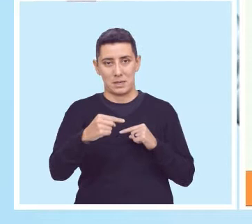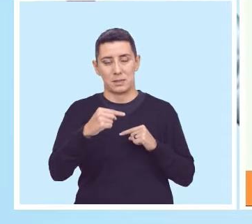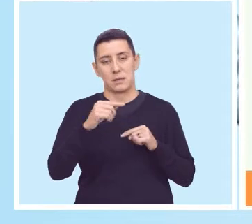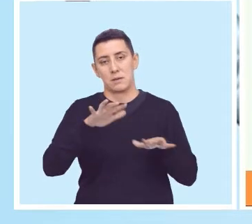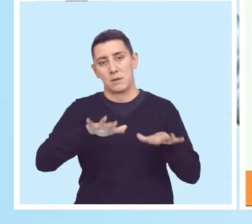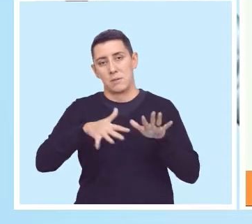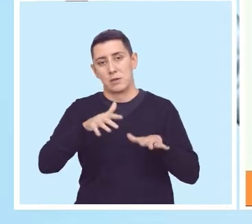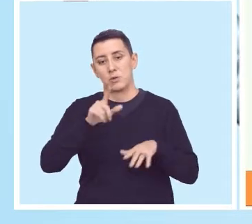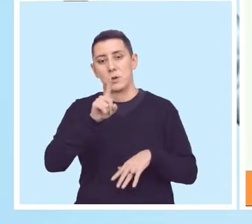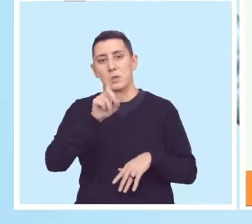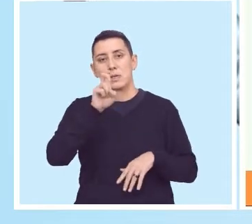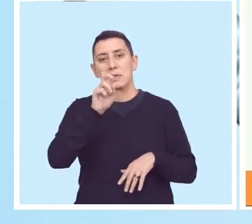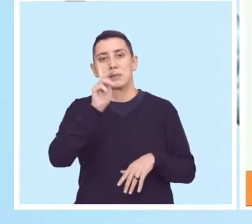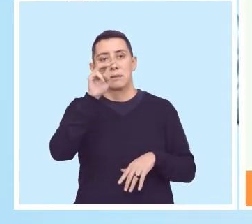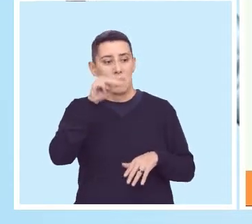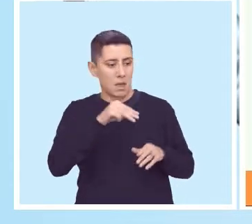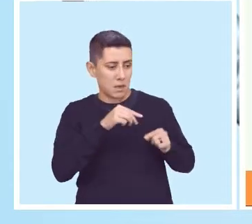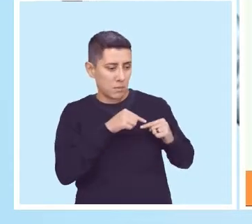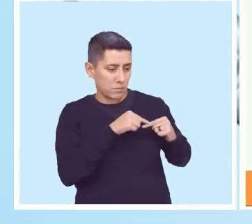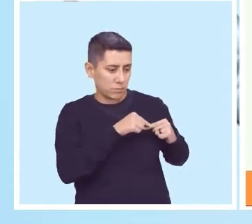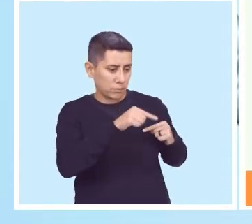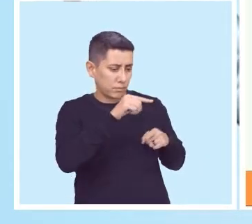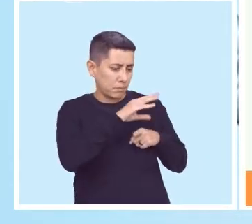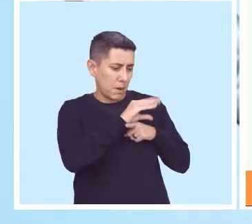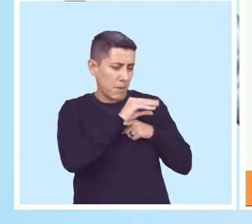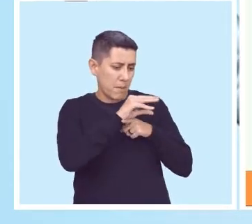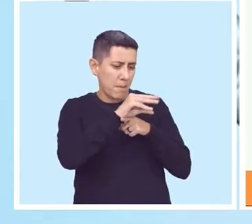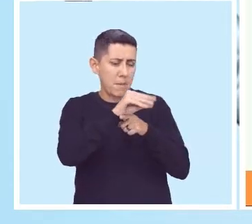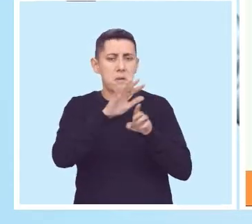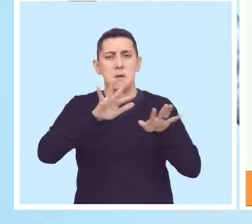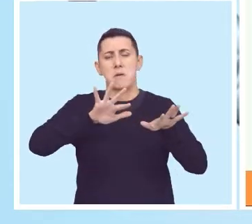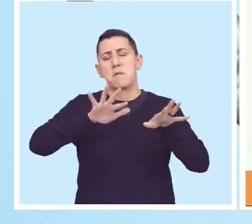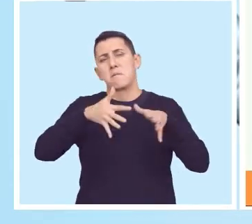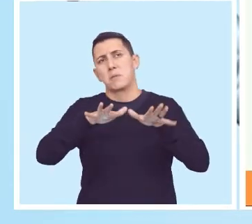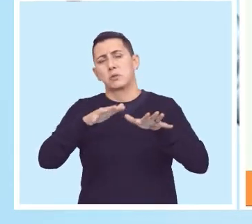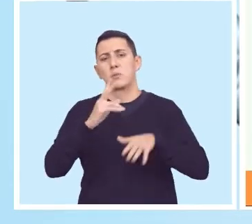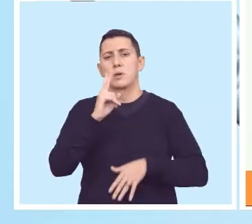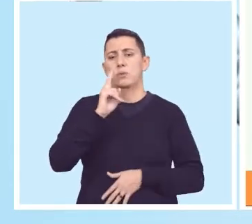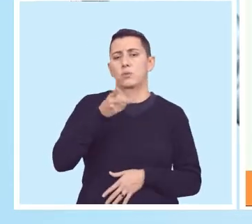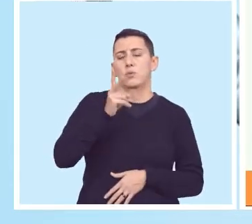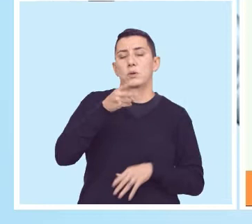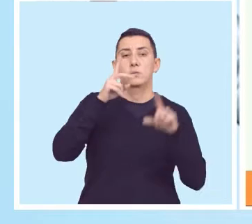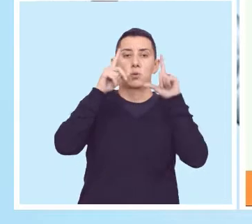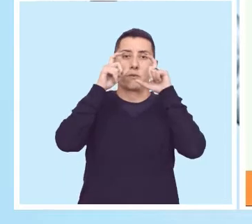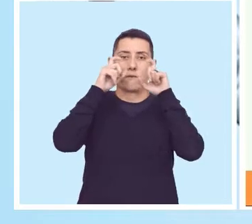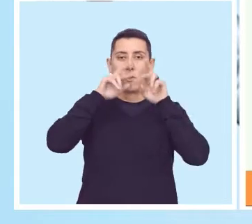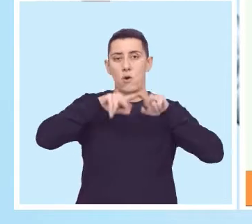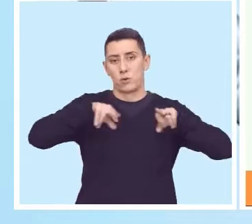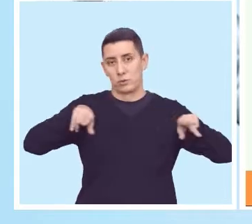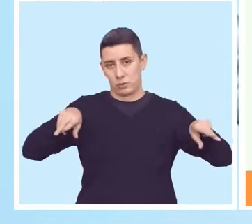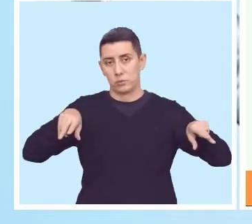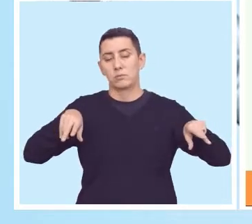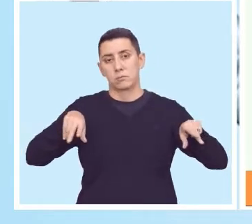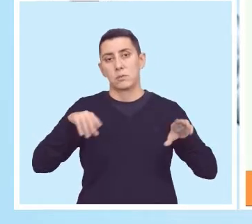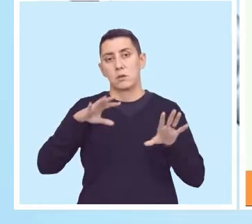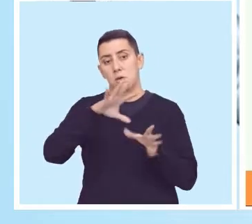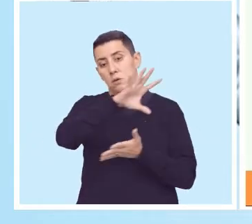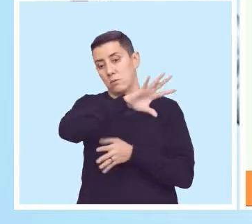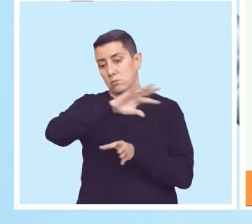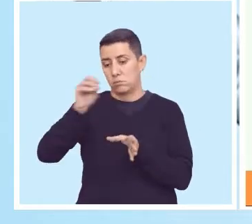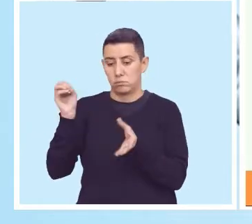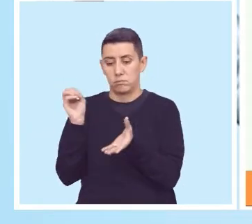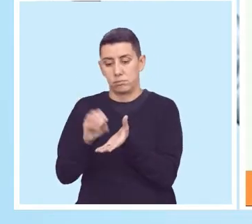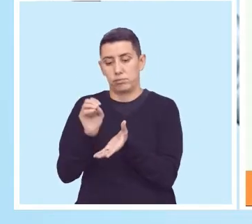15 quilômetros, nós fazíamos ali a captura de cerca de 2.000 imagens. Então, essas imagens todas iam para dentro